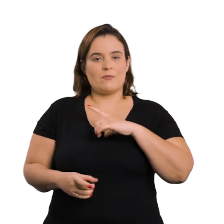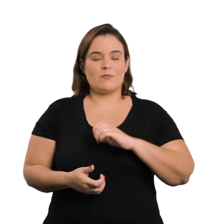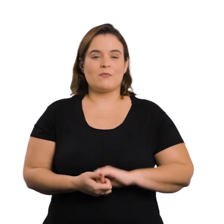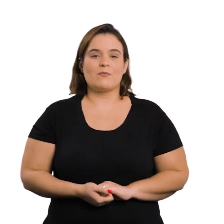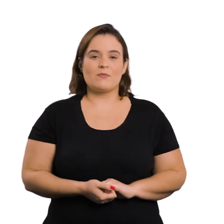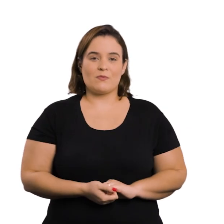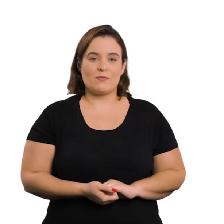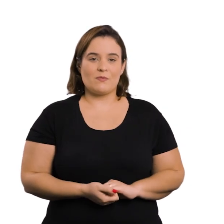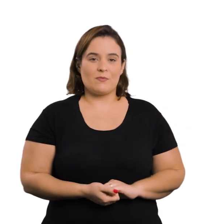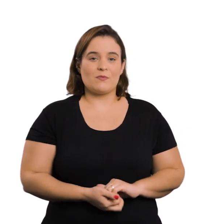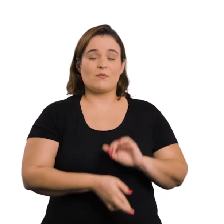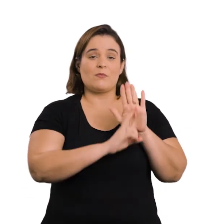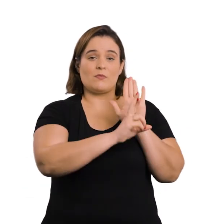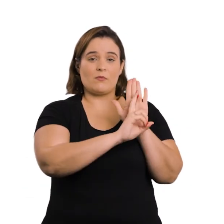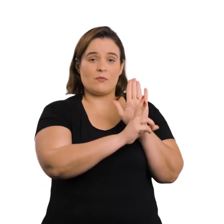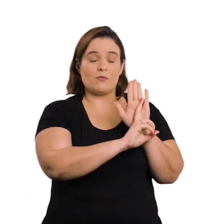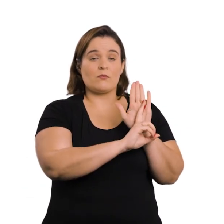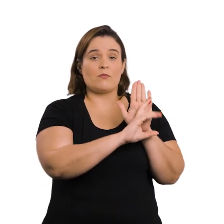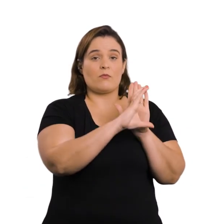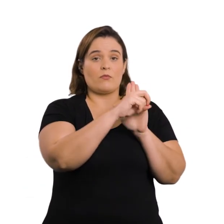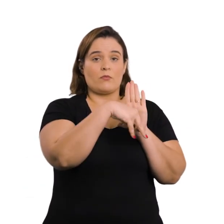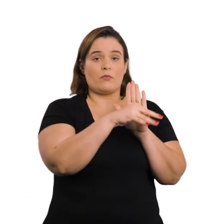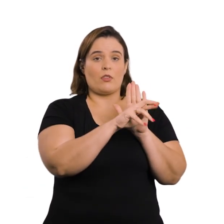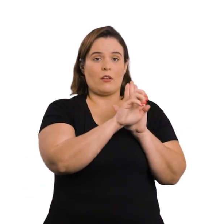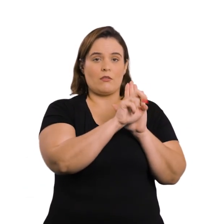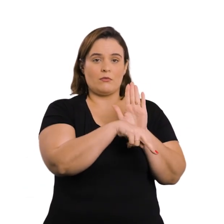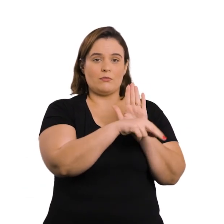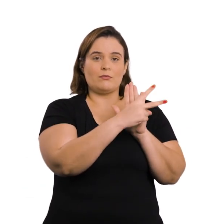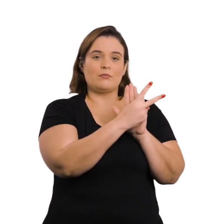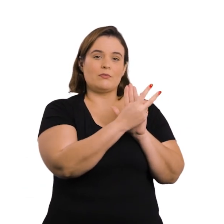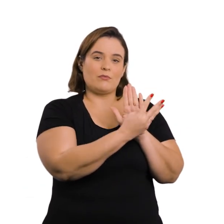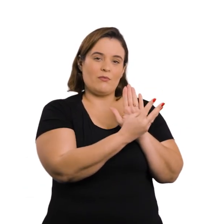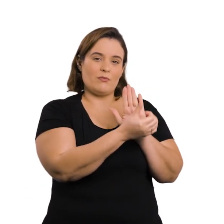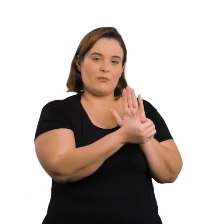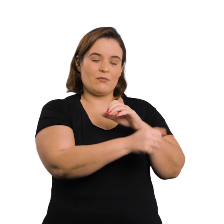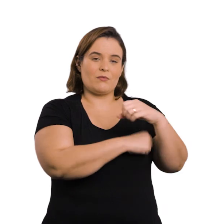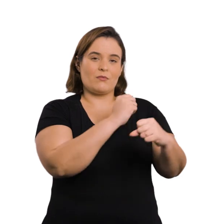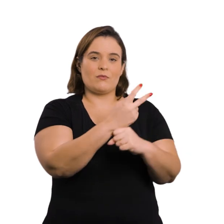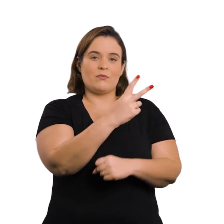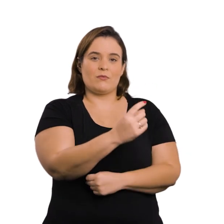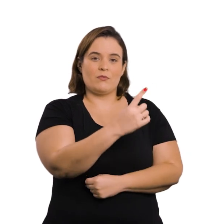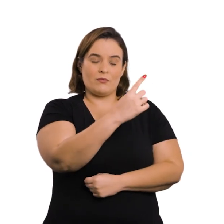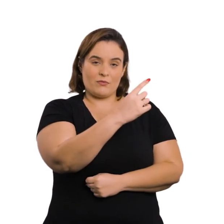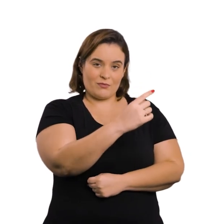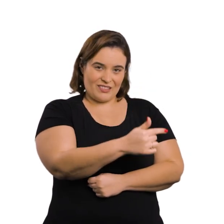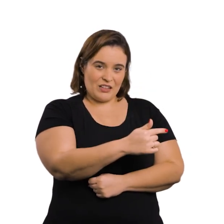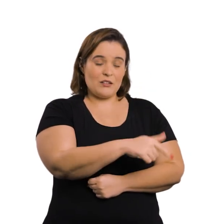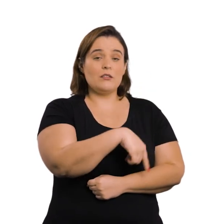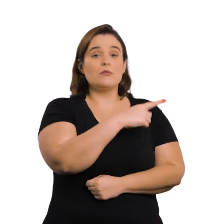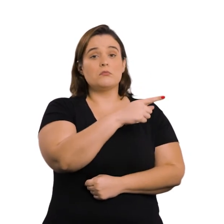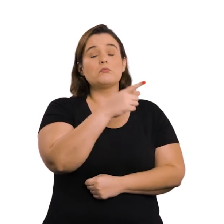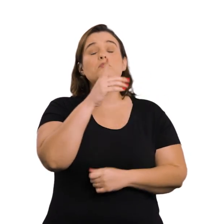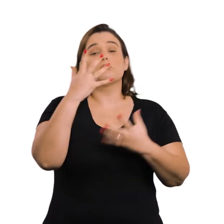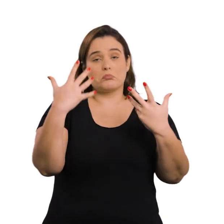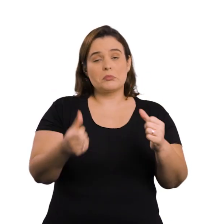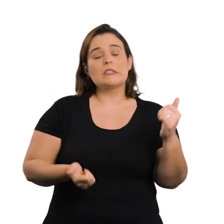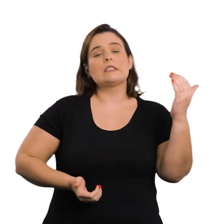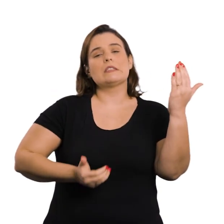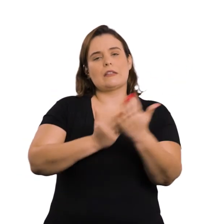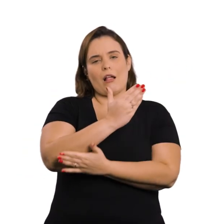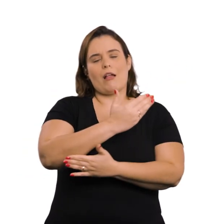deficiência. Resolução CONTRAN número 236 de 2007. Aprova a